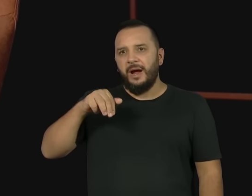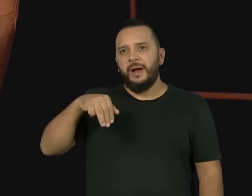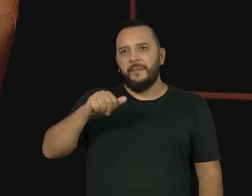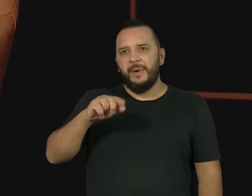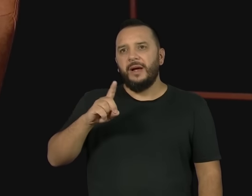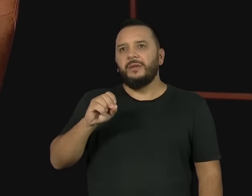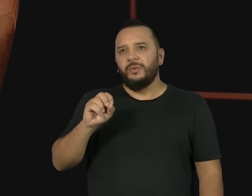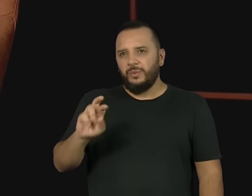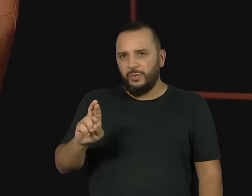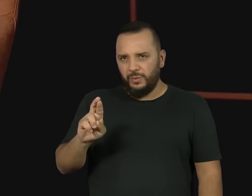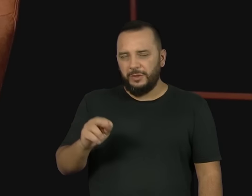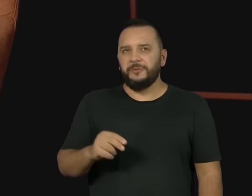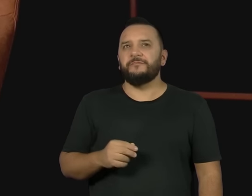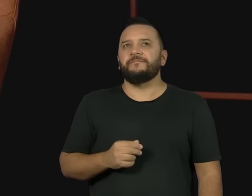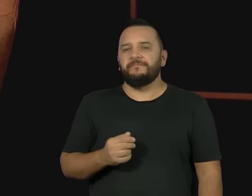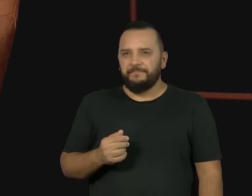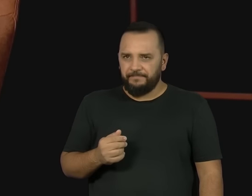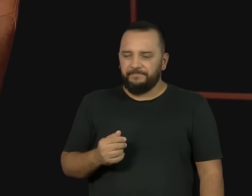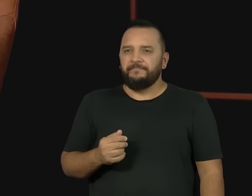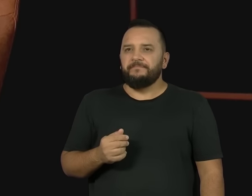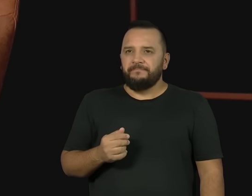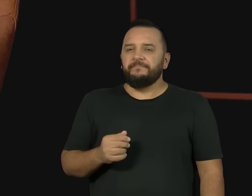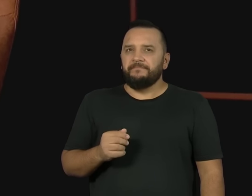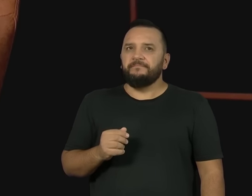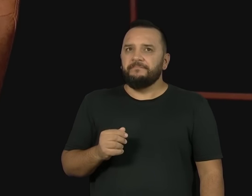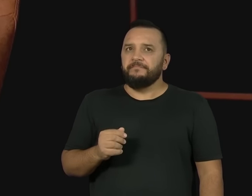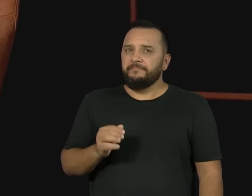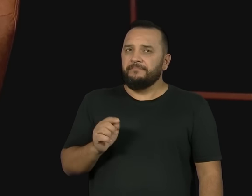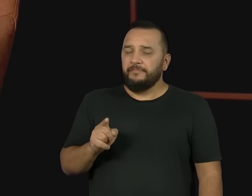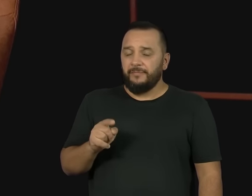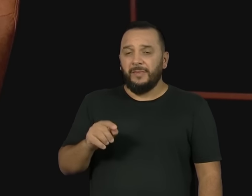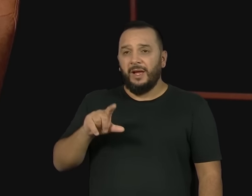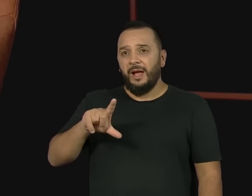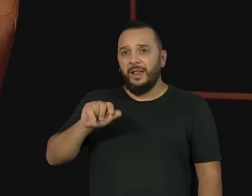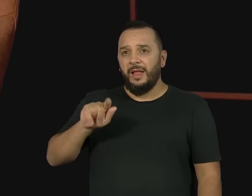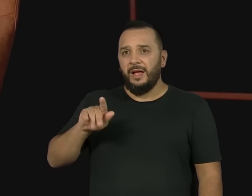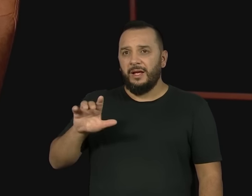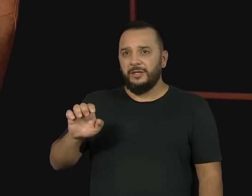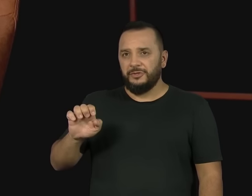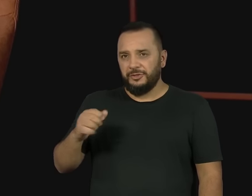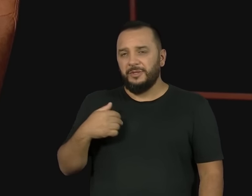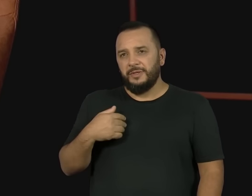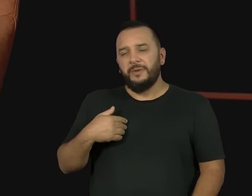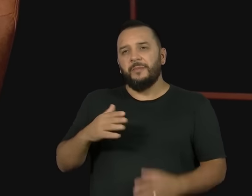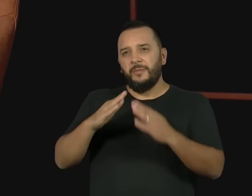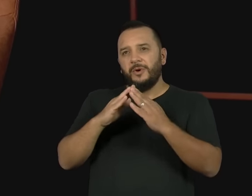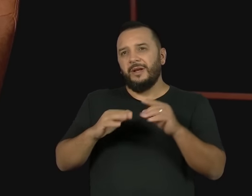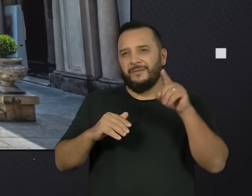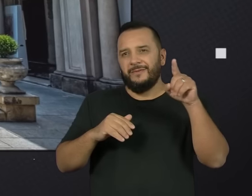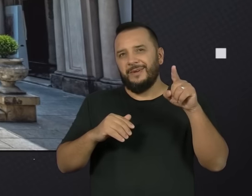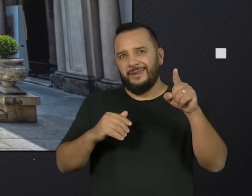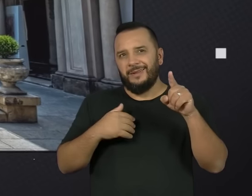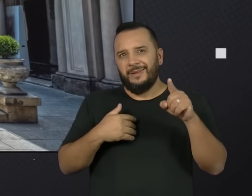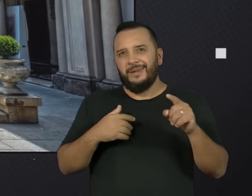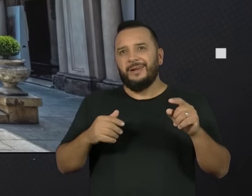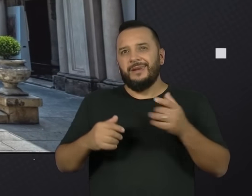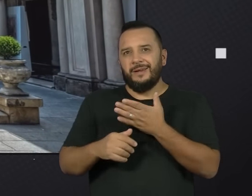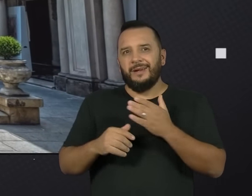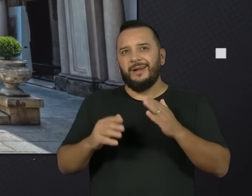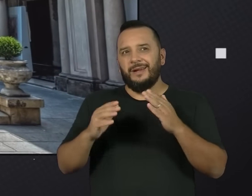armador. E a Besançon Lage morava naquele Parque Lage do Rio, era a casa dela,